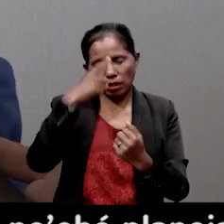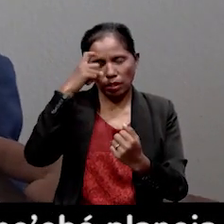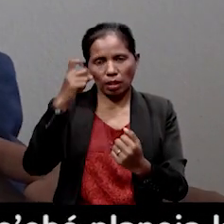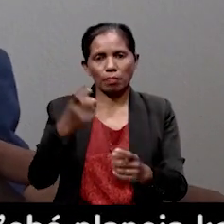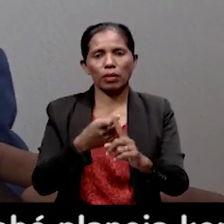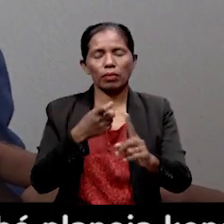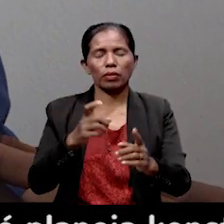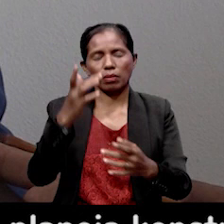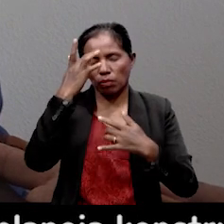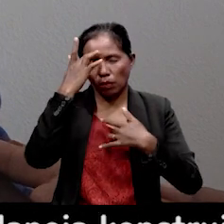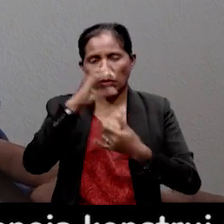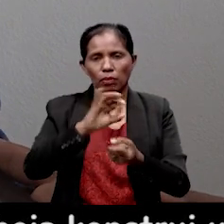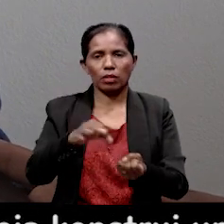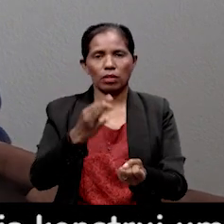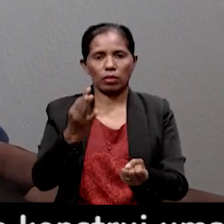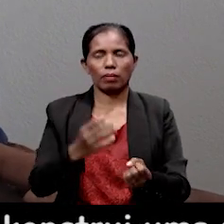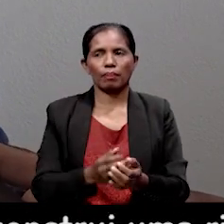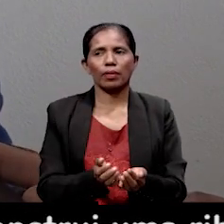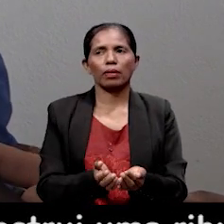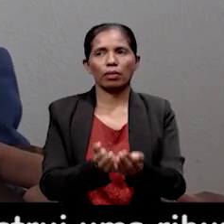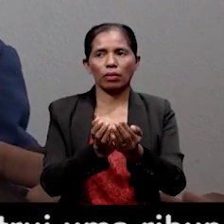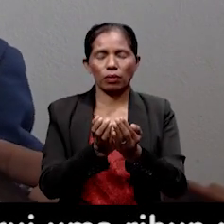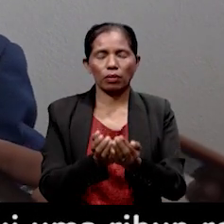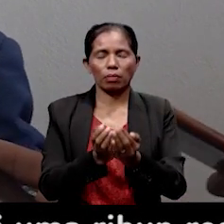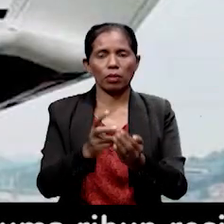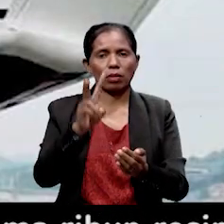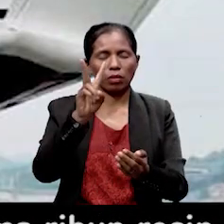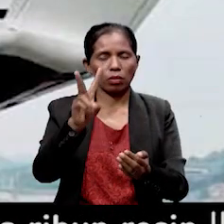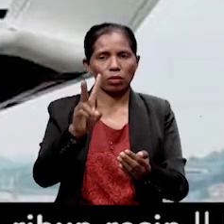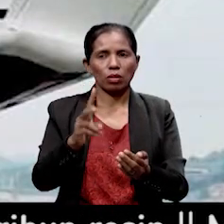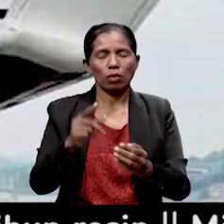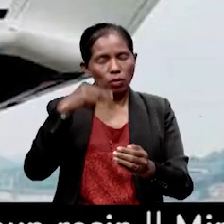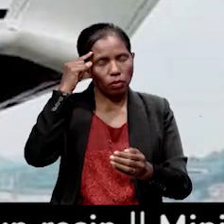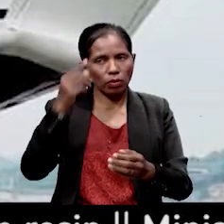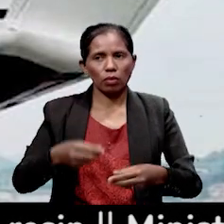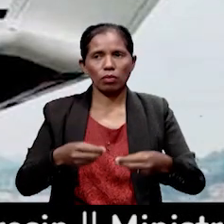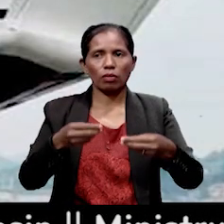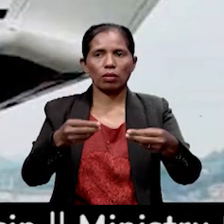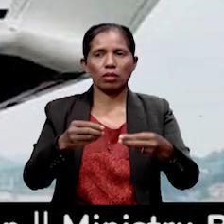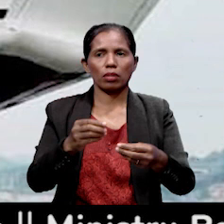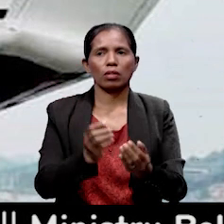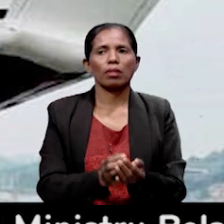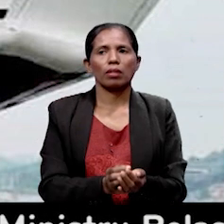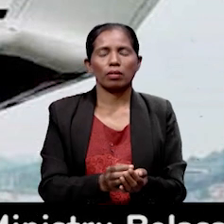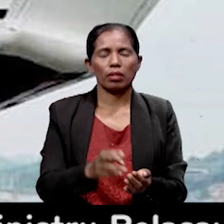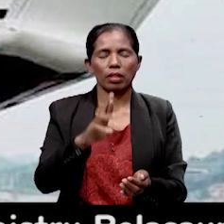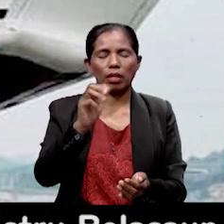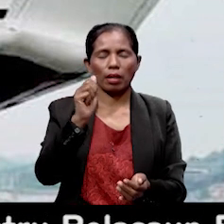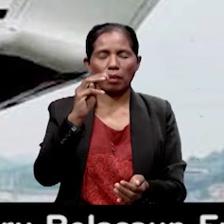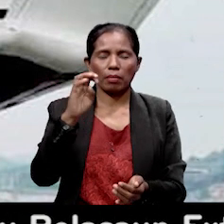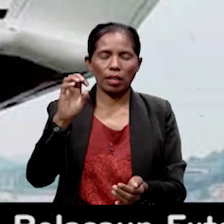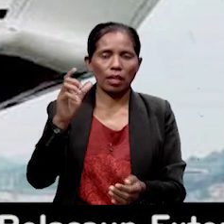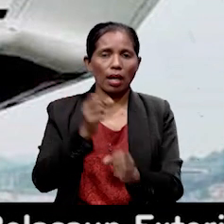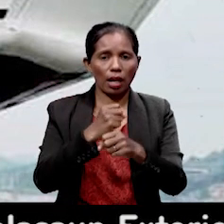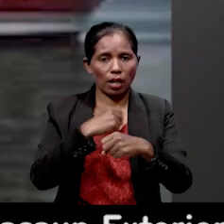husi pandemia COVID-19. Ro Berlin na Croma 2, né, be governo atribui naran ro Berlin Ramelau, construi ia China,